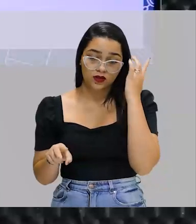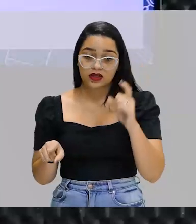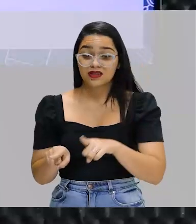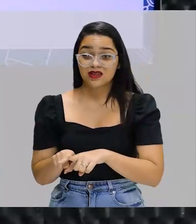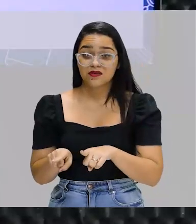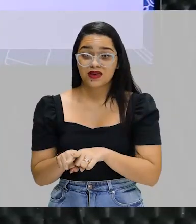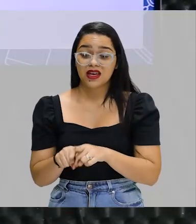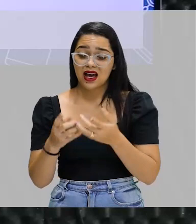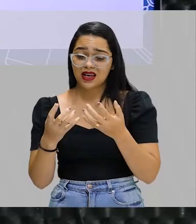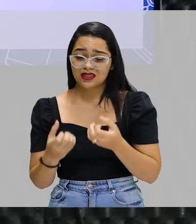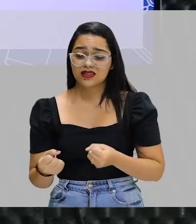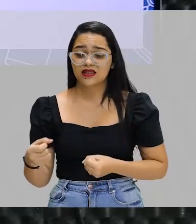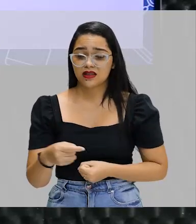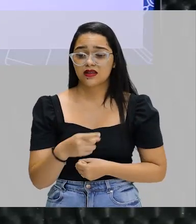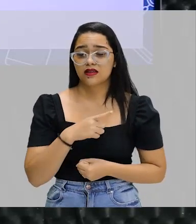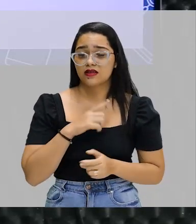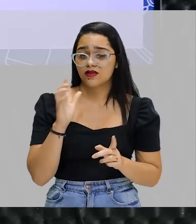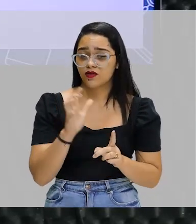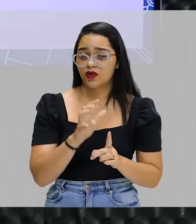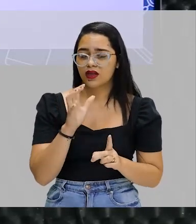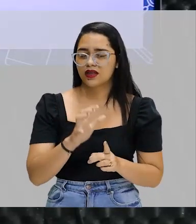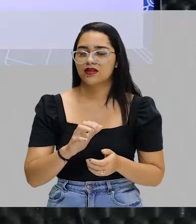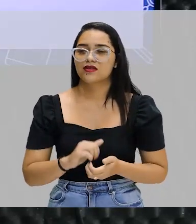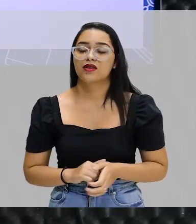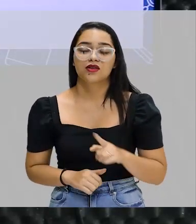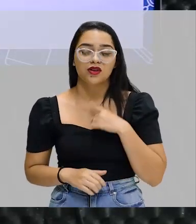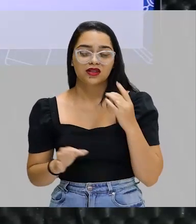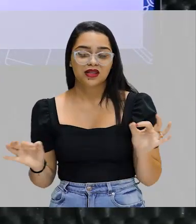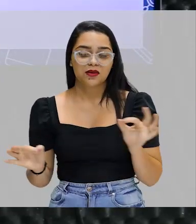como as pessoas aceitam essa influência.